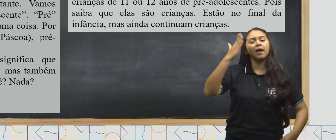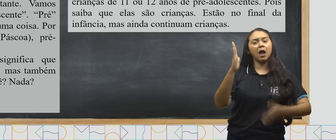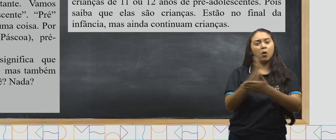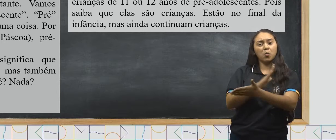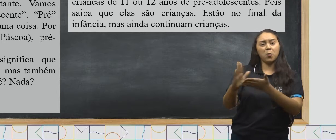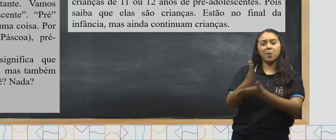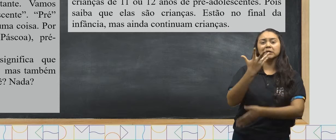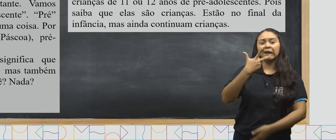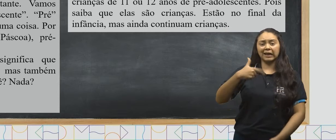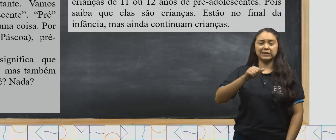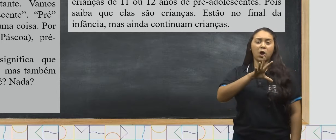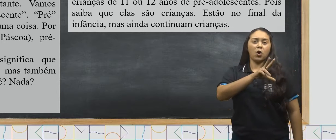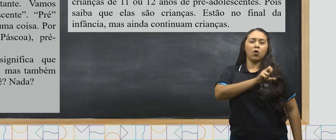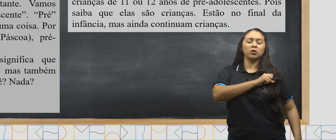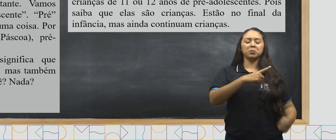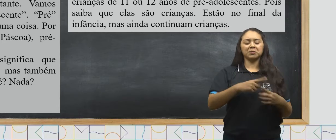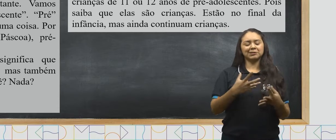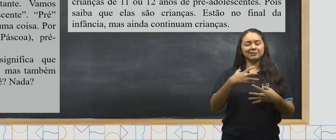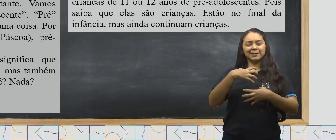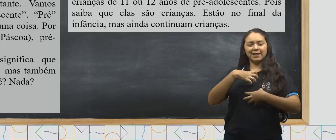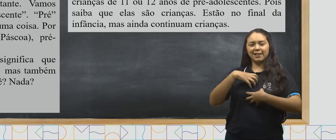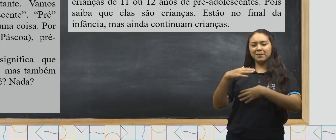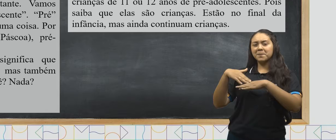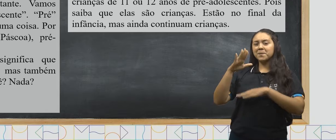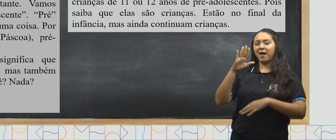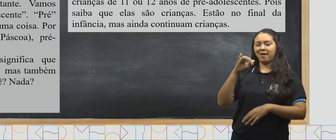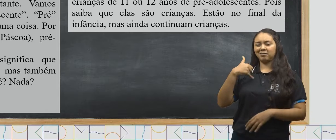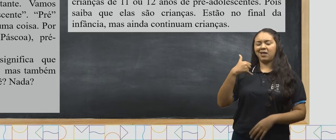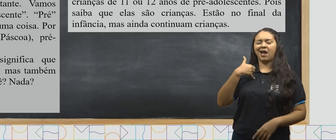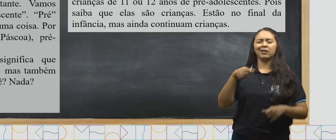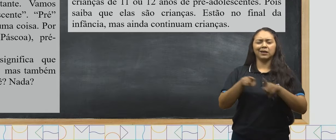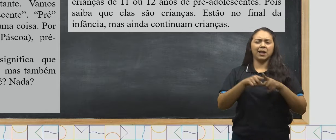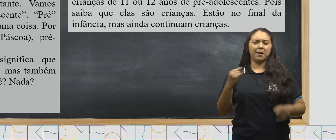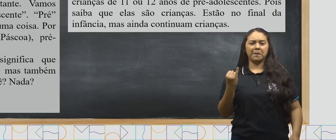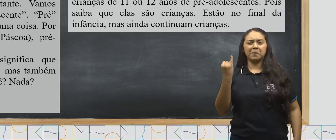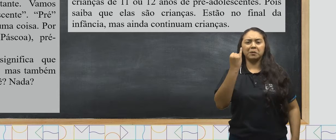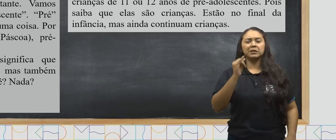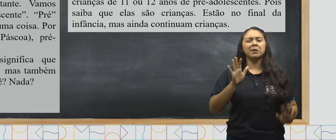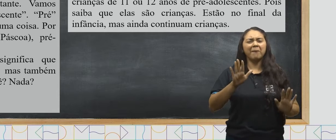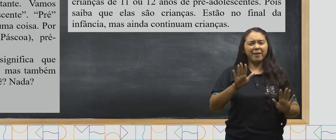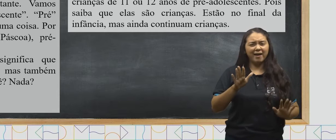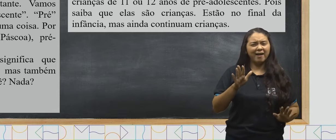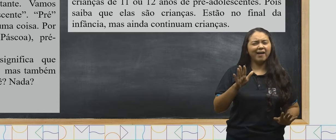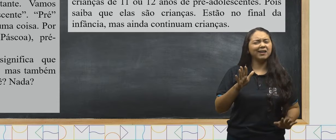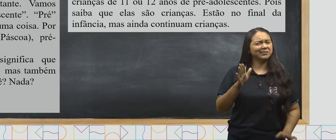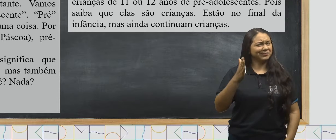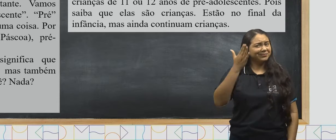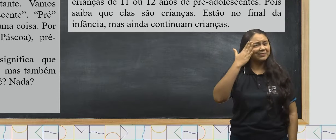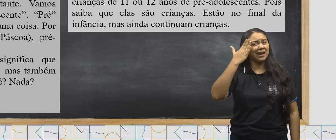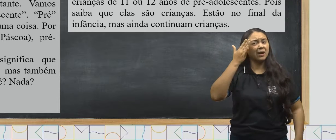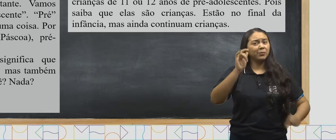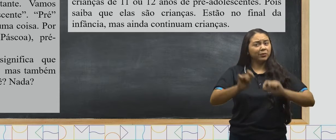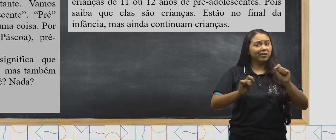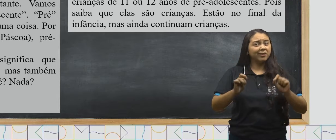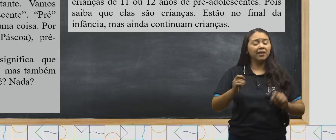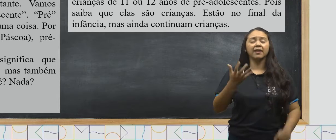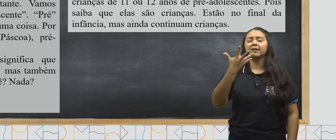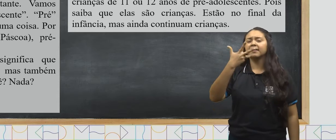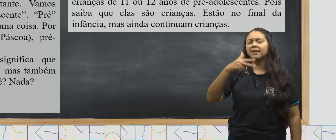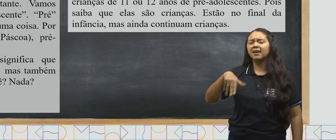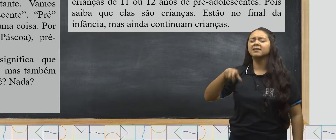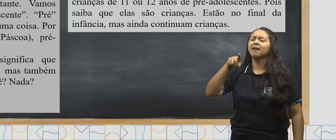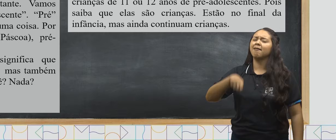gostam disso porque se sentem mais velhas e importantes. Quer saber de uma coisa? Ser criança